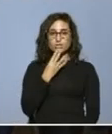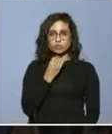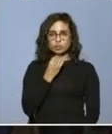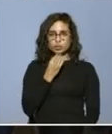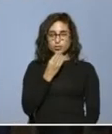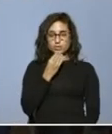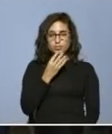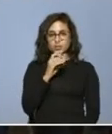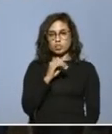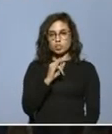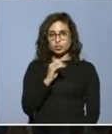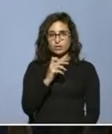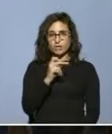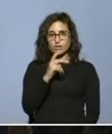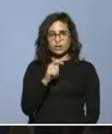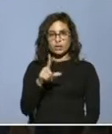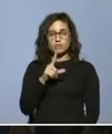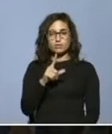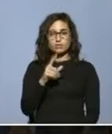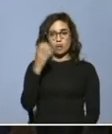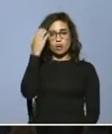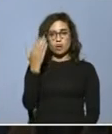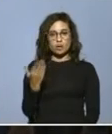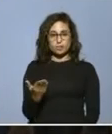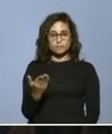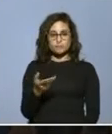Israel, na